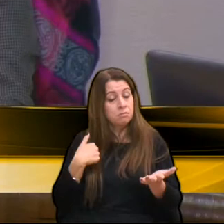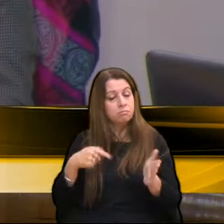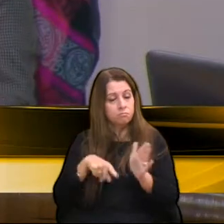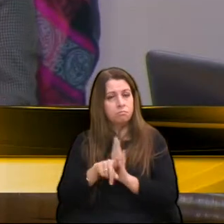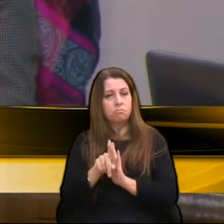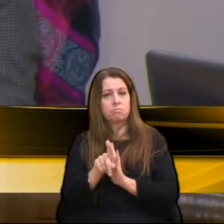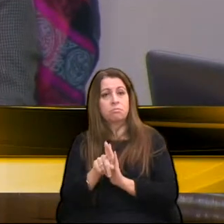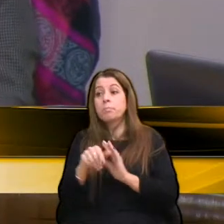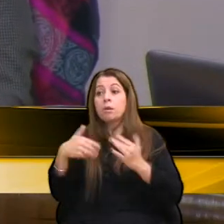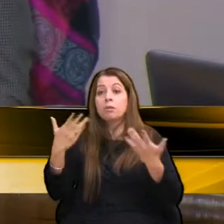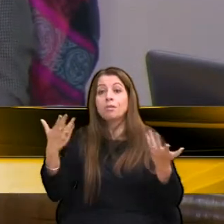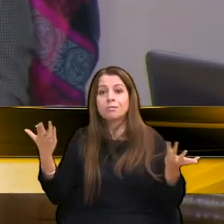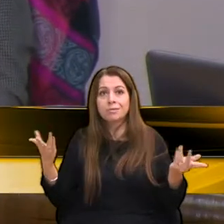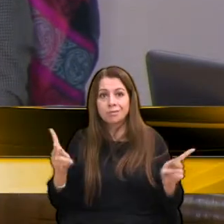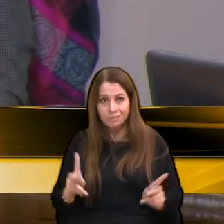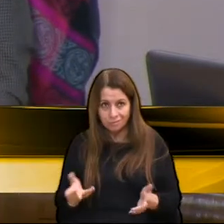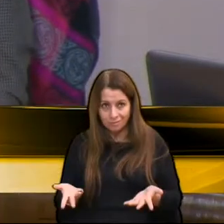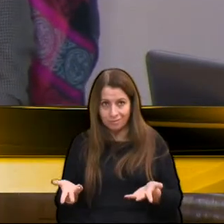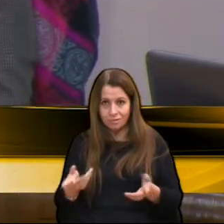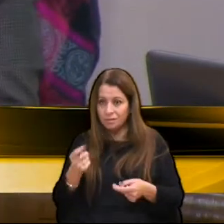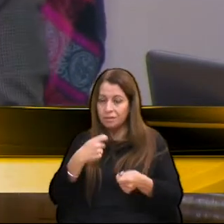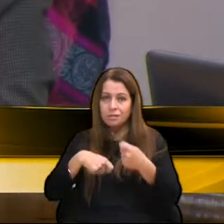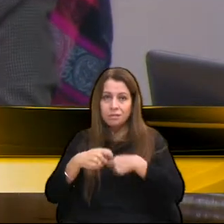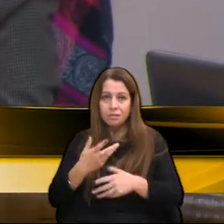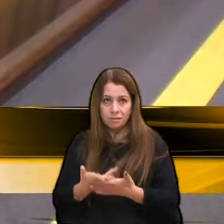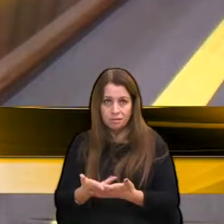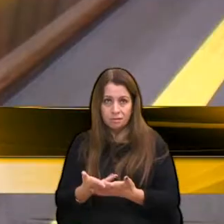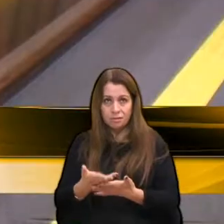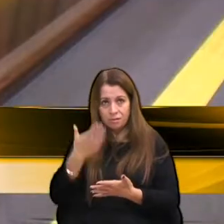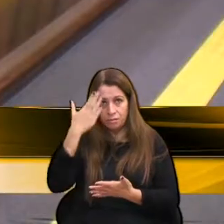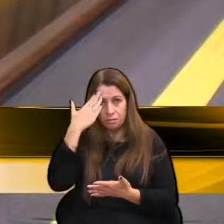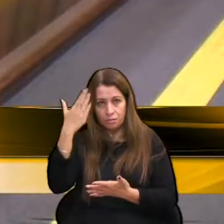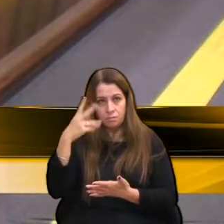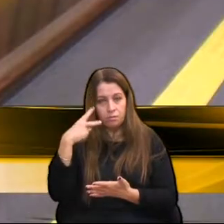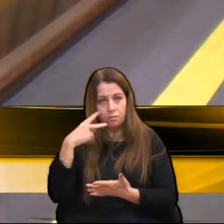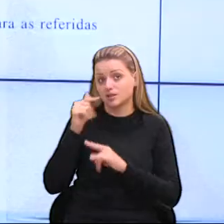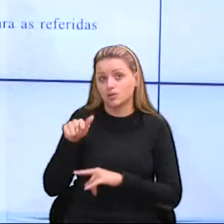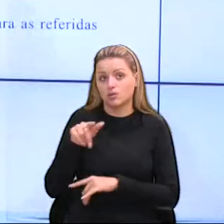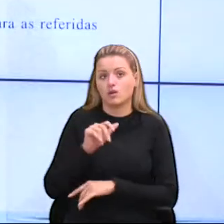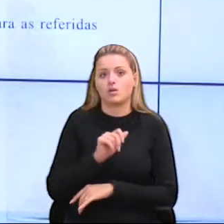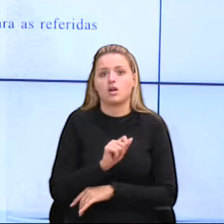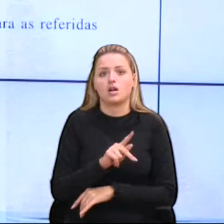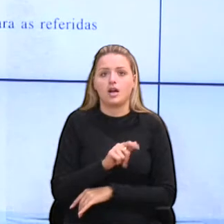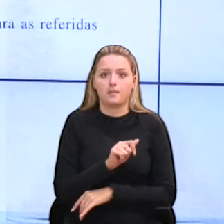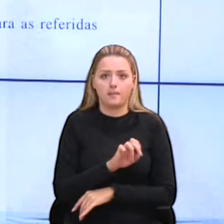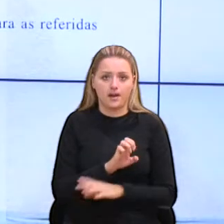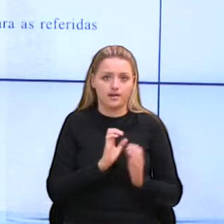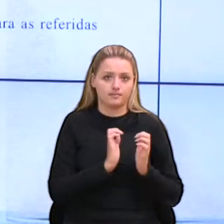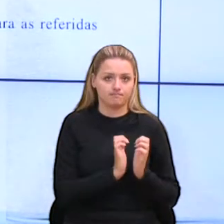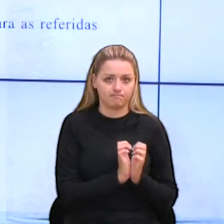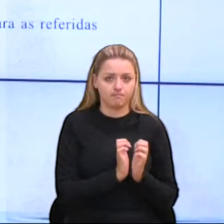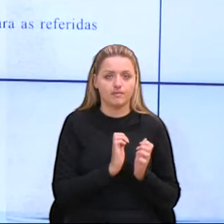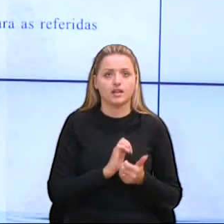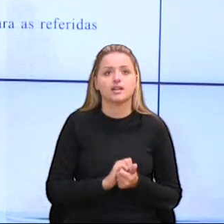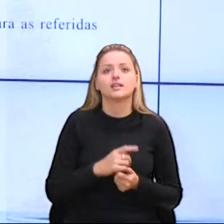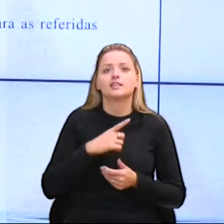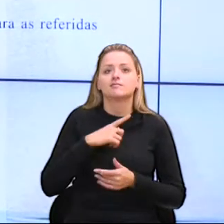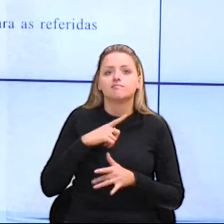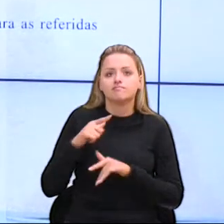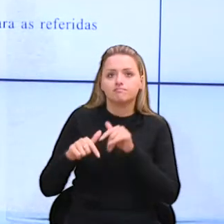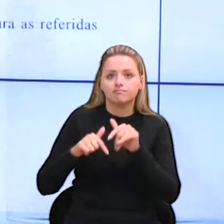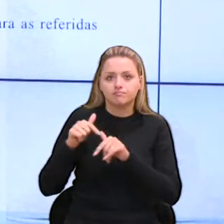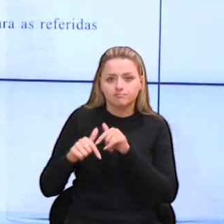Prefeitura e a instituição em 2014 e renovado no ano passado. partindo dos princípios de equidade e